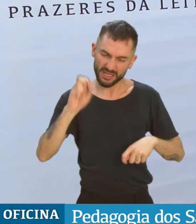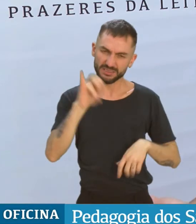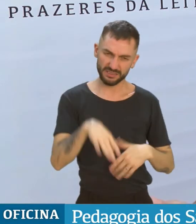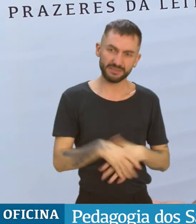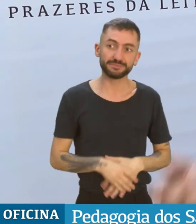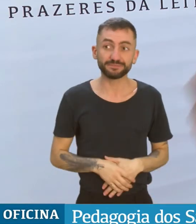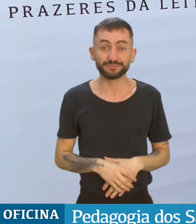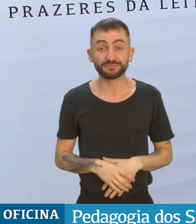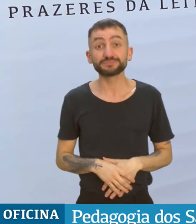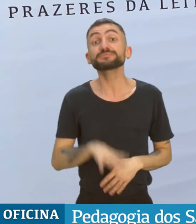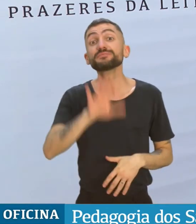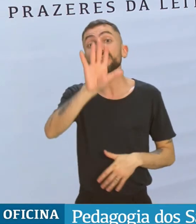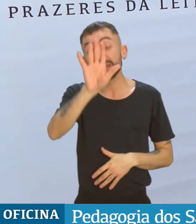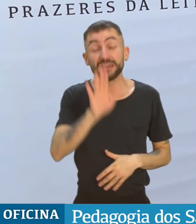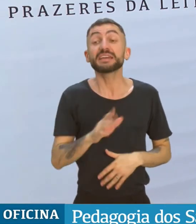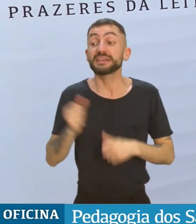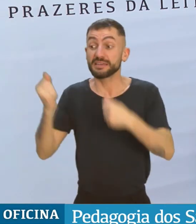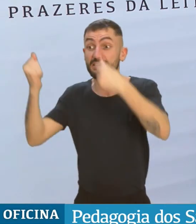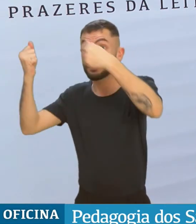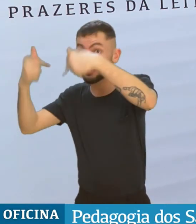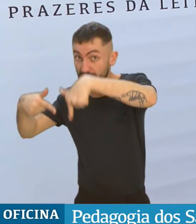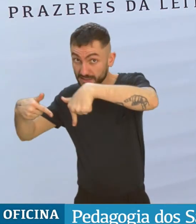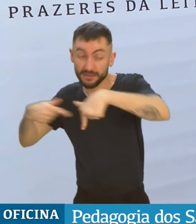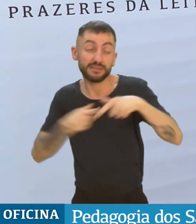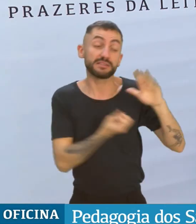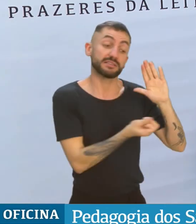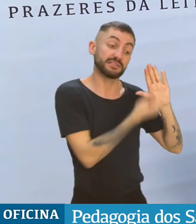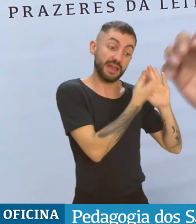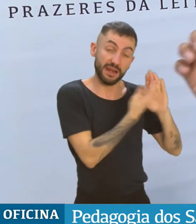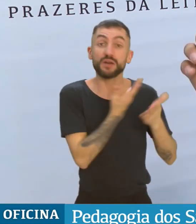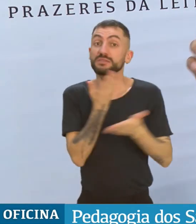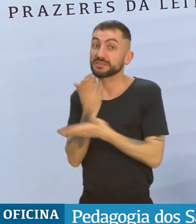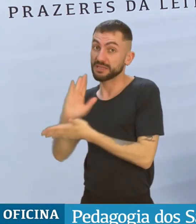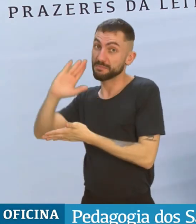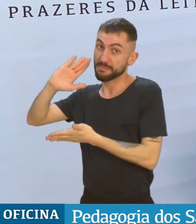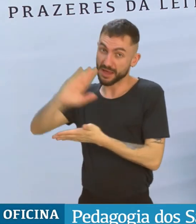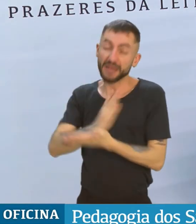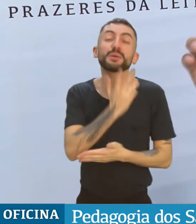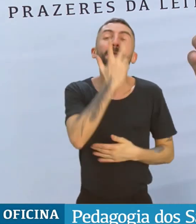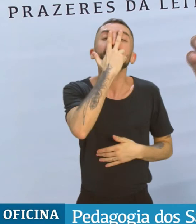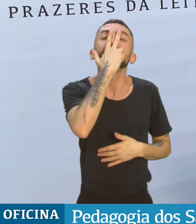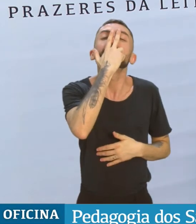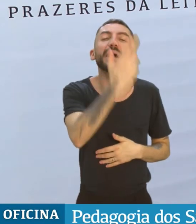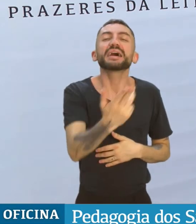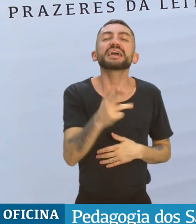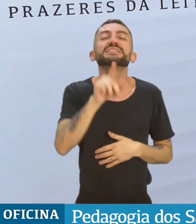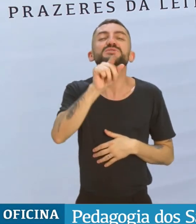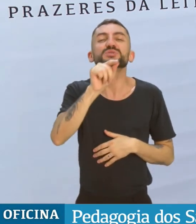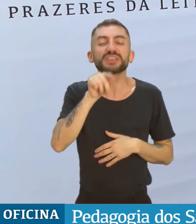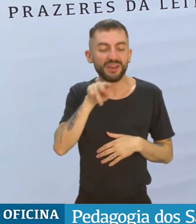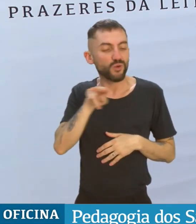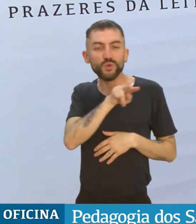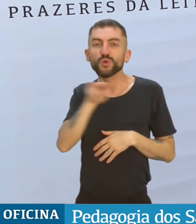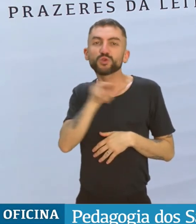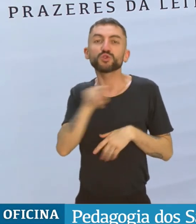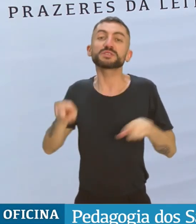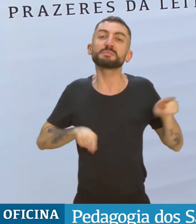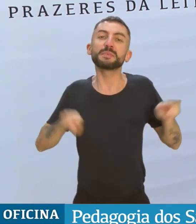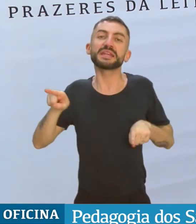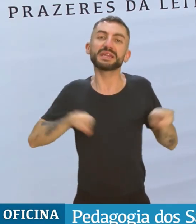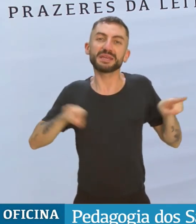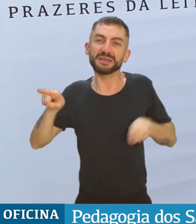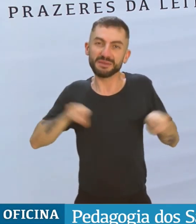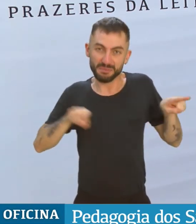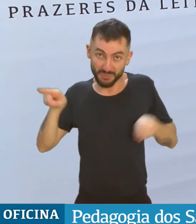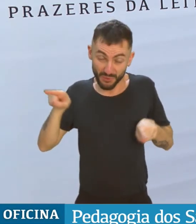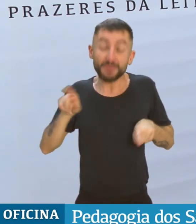E o sarau, diferente do Islã, né? Sarau e Islã, eu digo que são primos de página, de palavra e de palco.